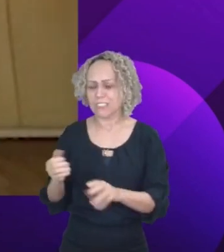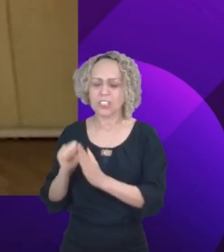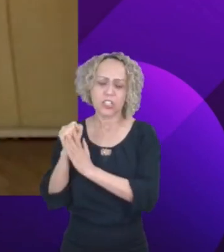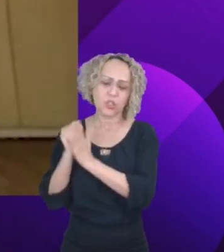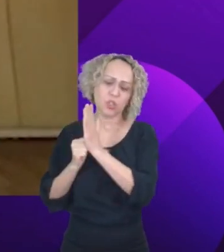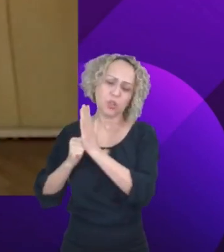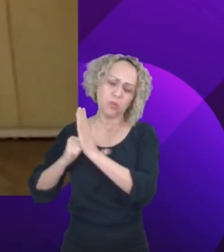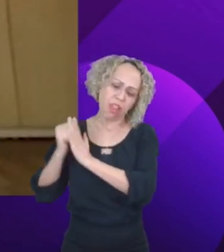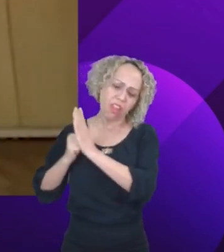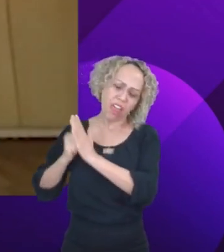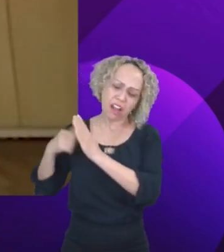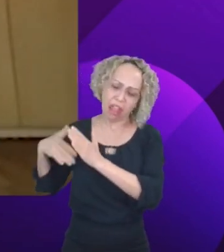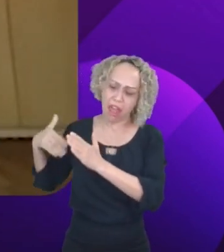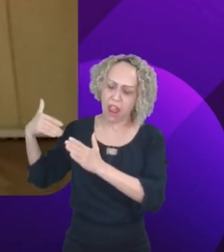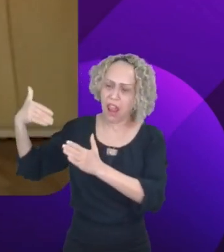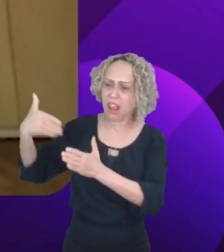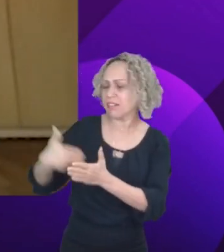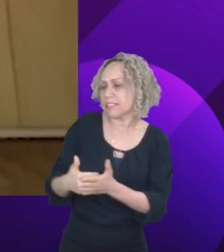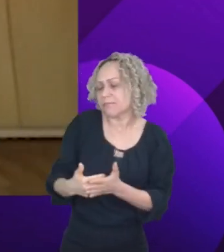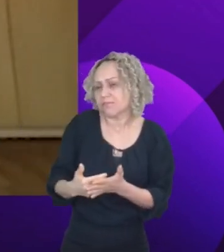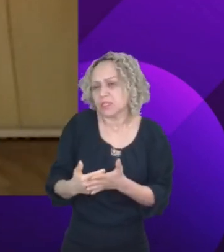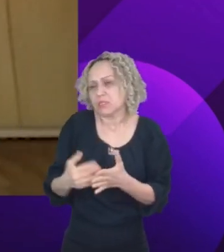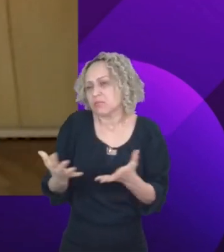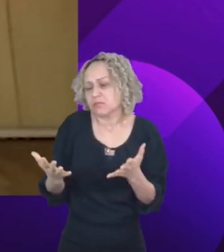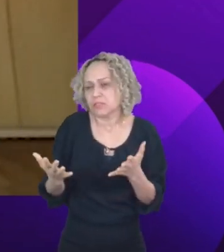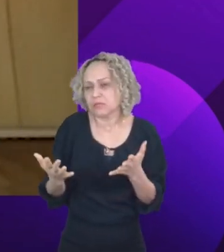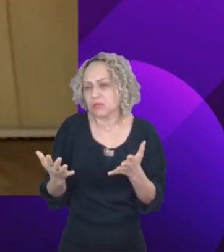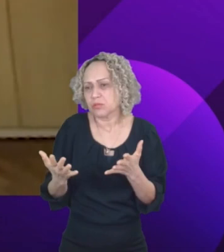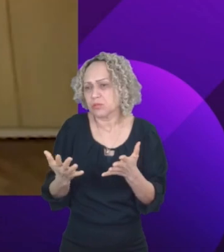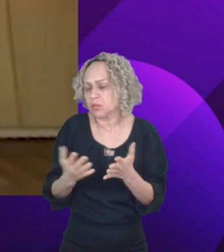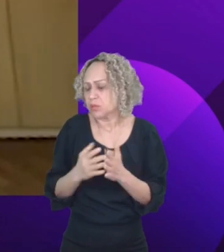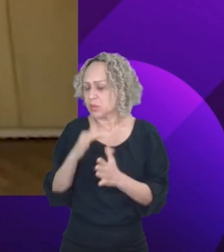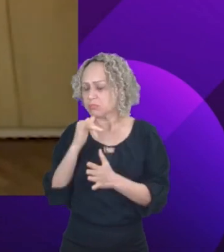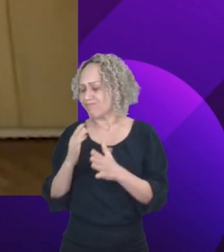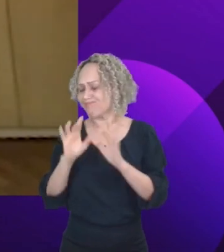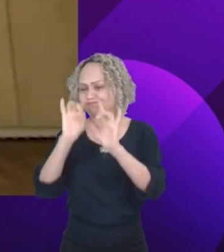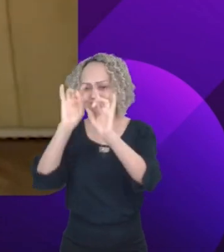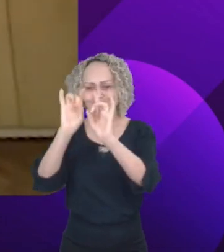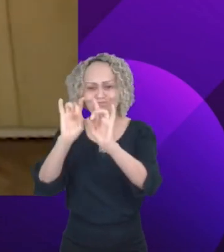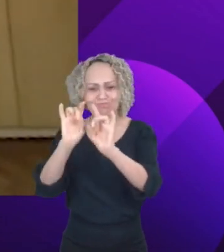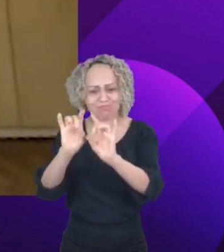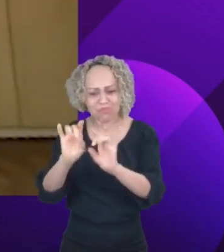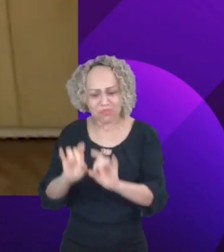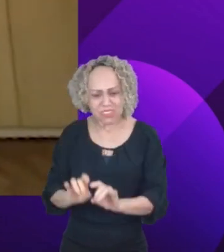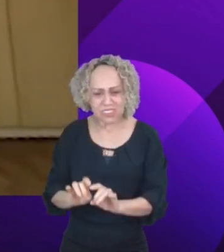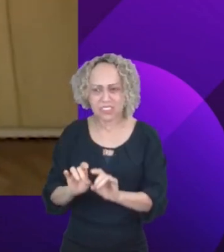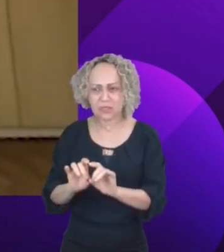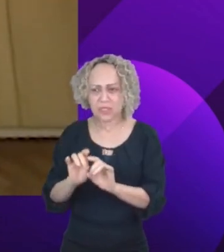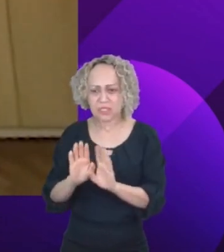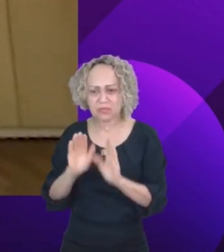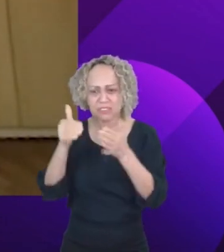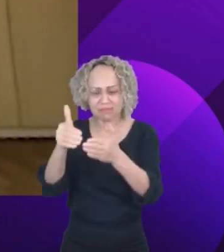se institucionalizando de maneiras bastante específicas e como forma